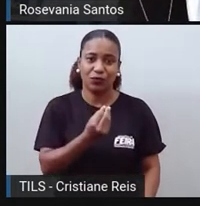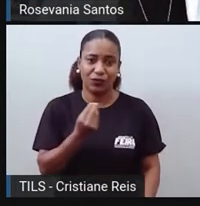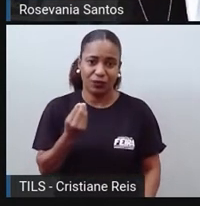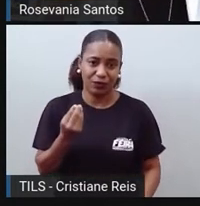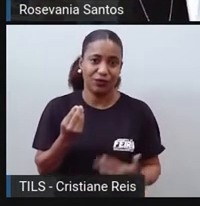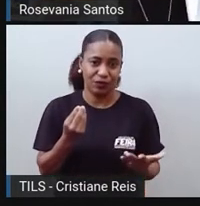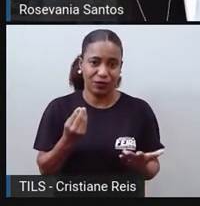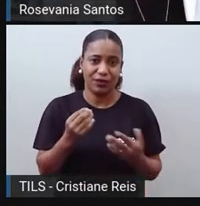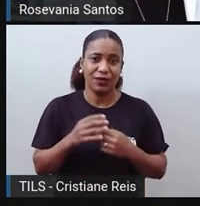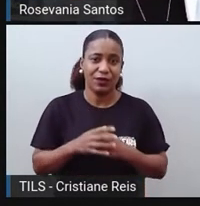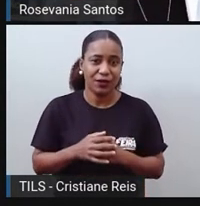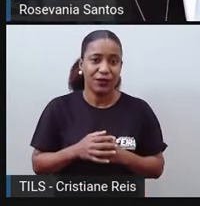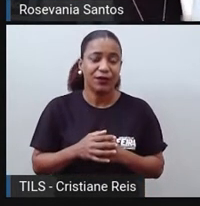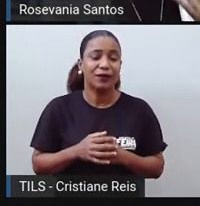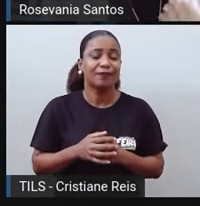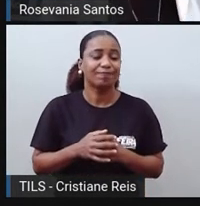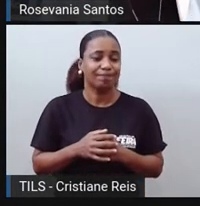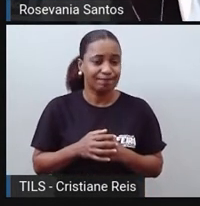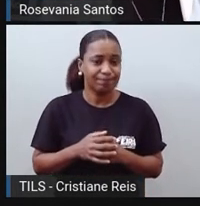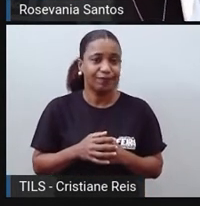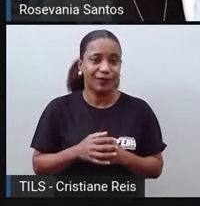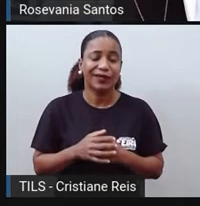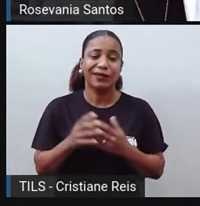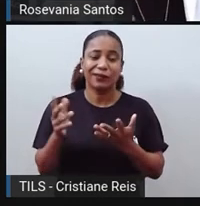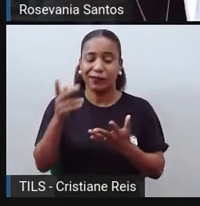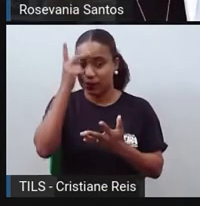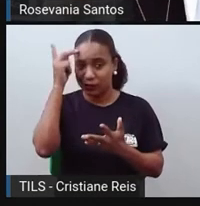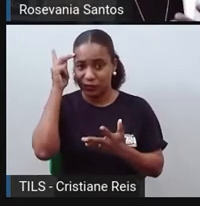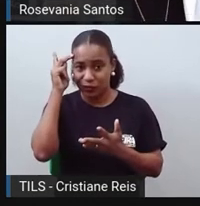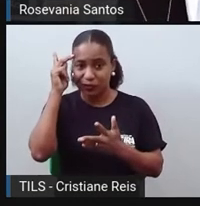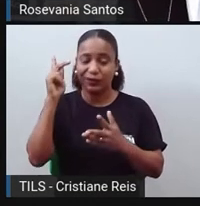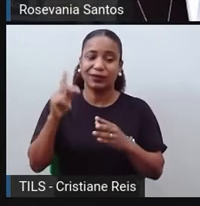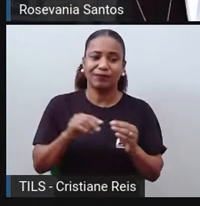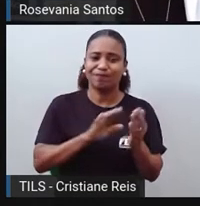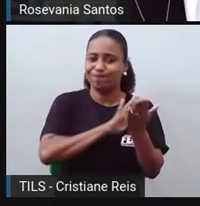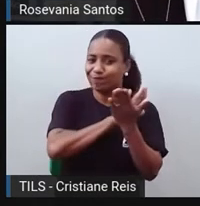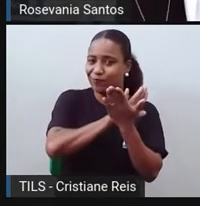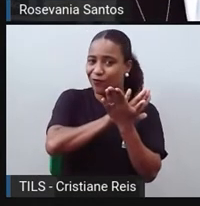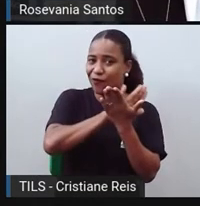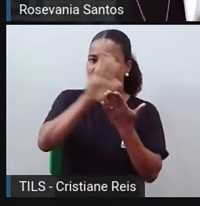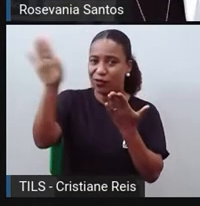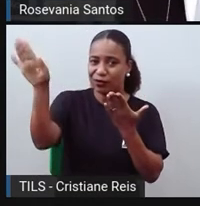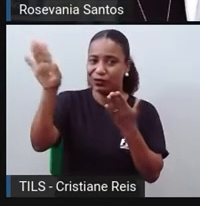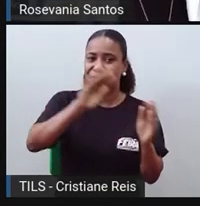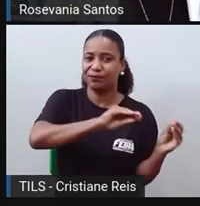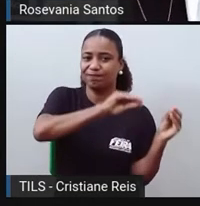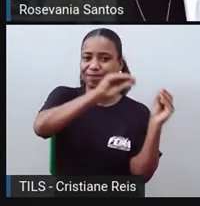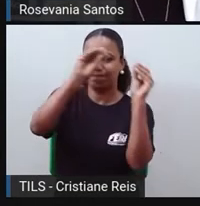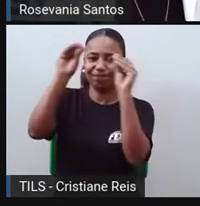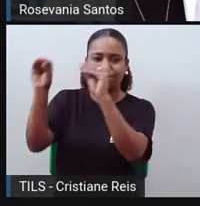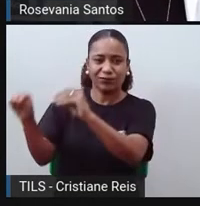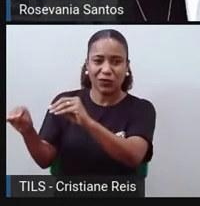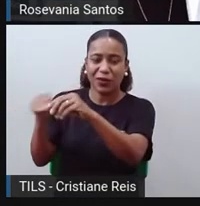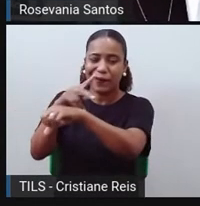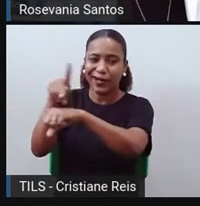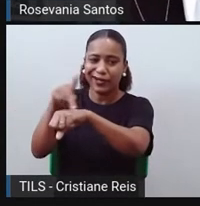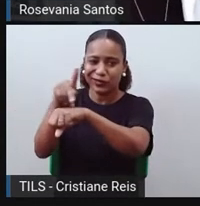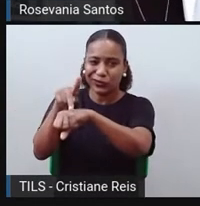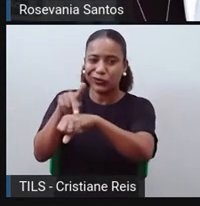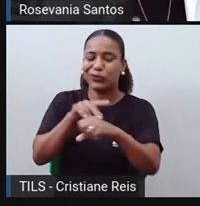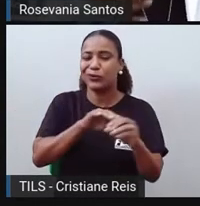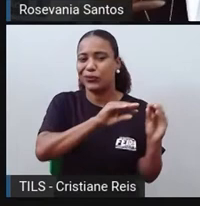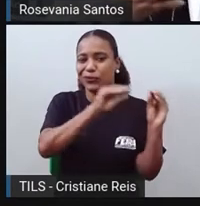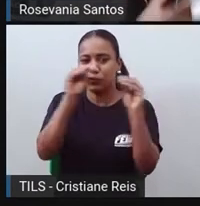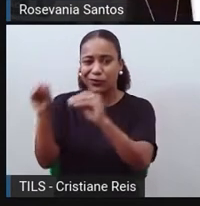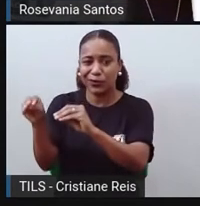você sabe que quando você sai do seu país, você entra no outro, você perde essa referência de identidade, você perde a nacionalidade,